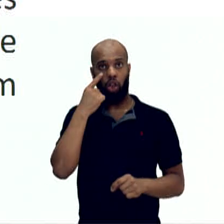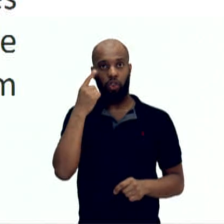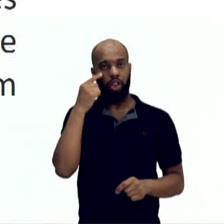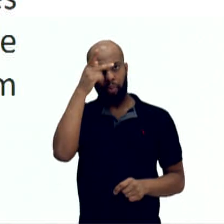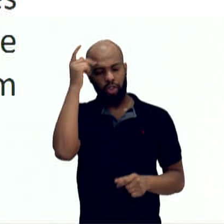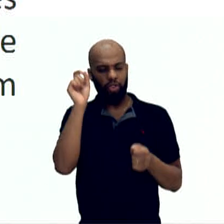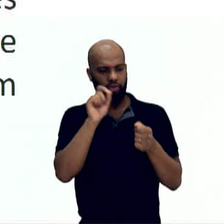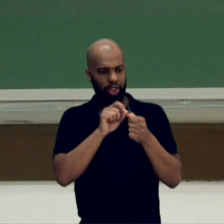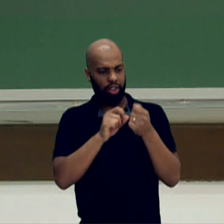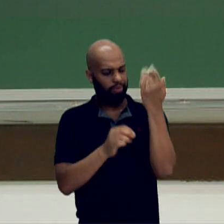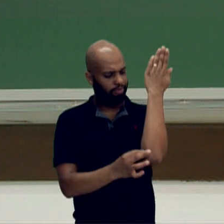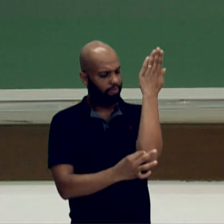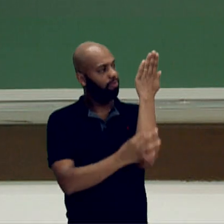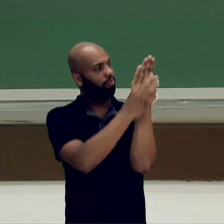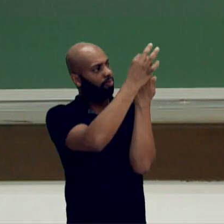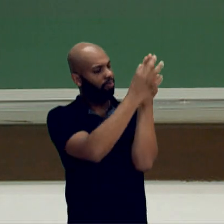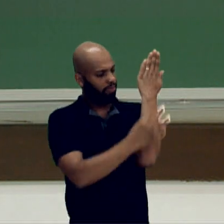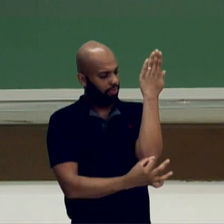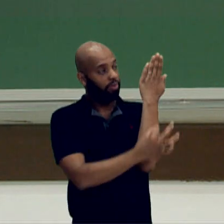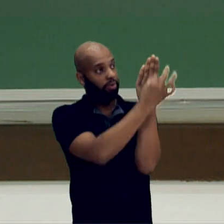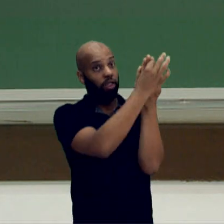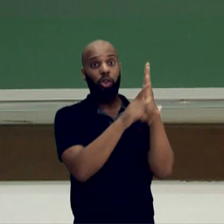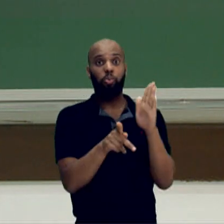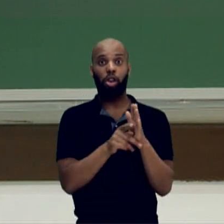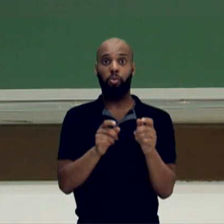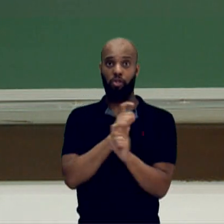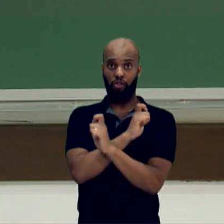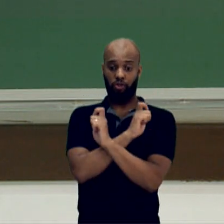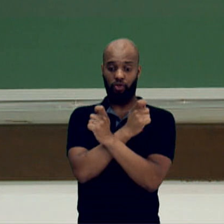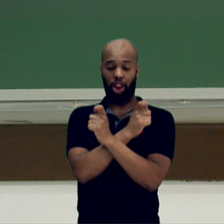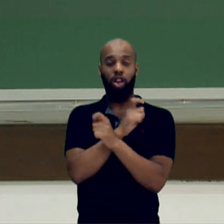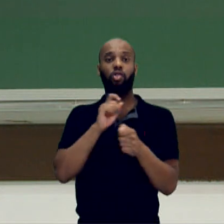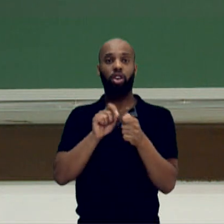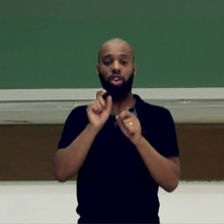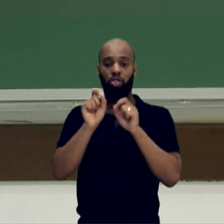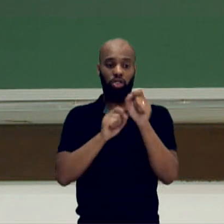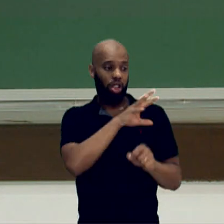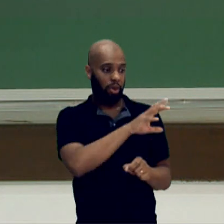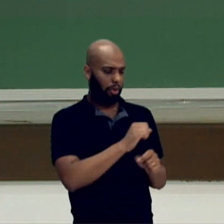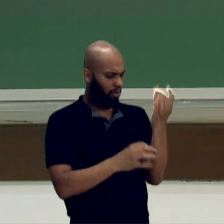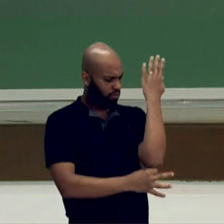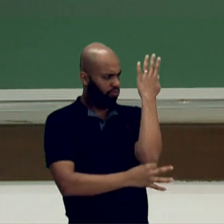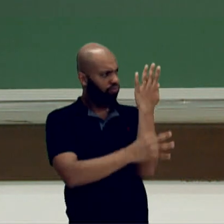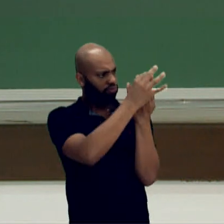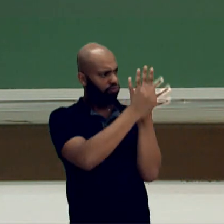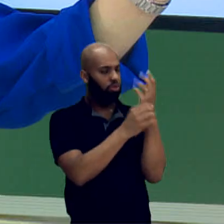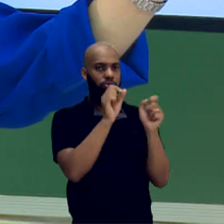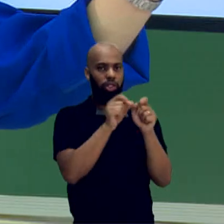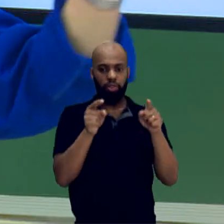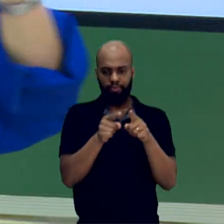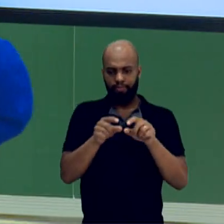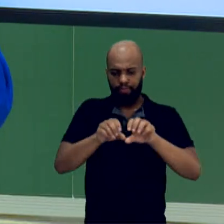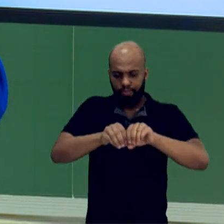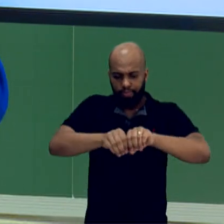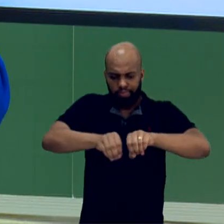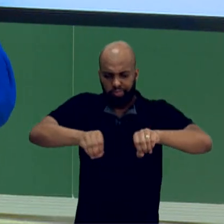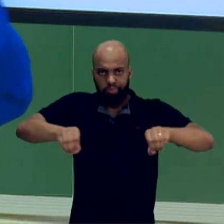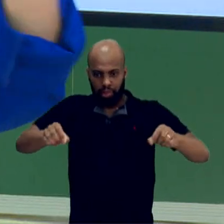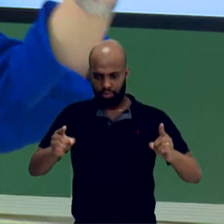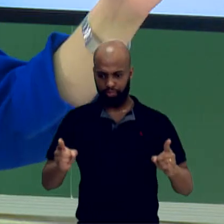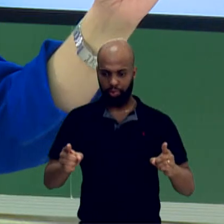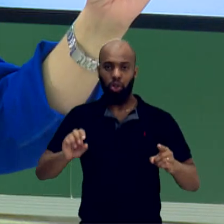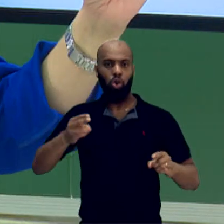tá? Hoje, padronizada em quantos centímetros tem uma polegada, tudo bem? Pé,